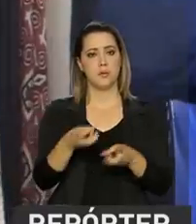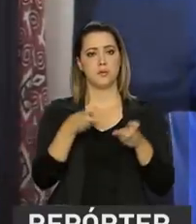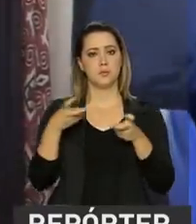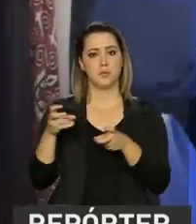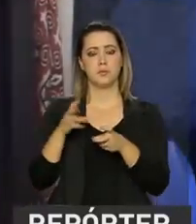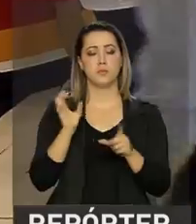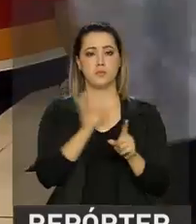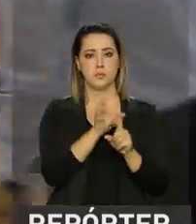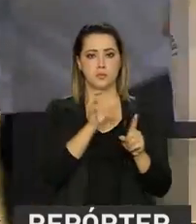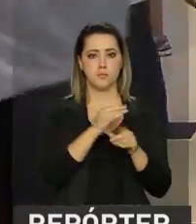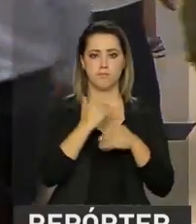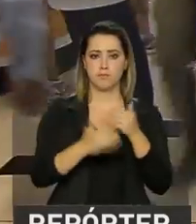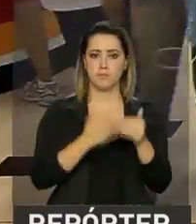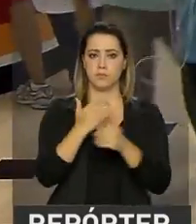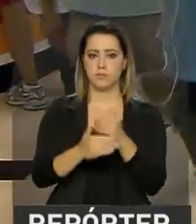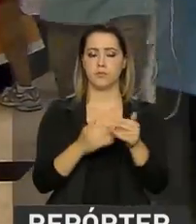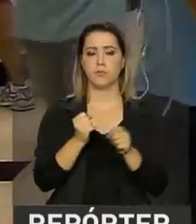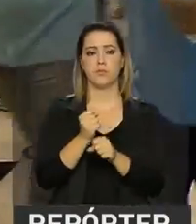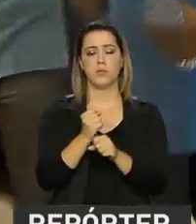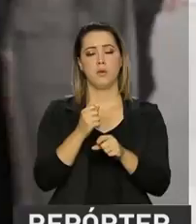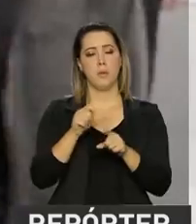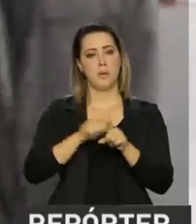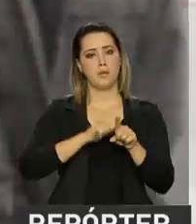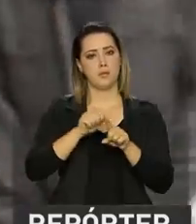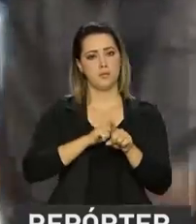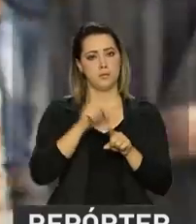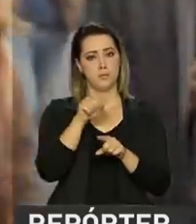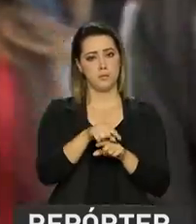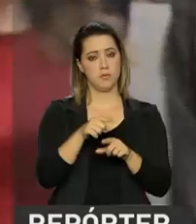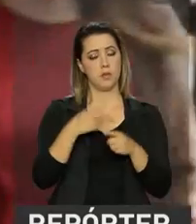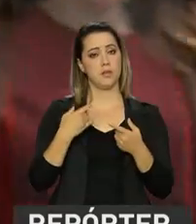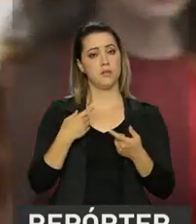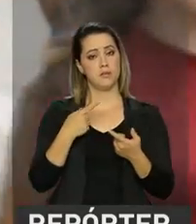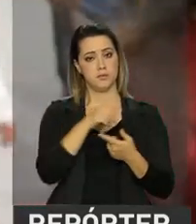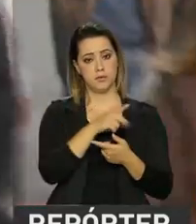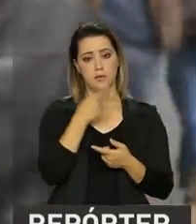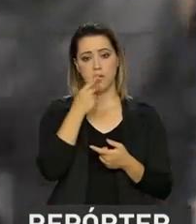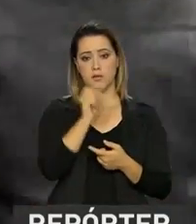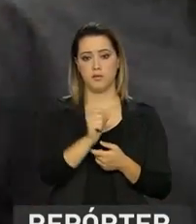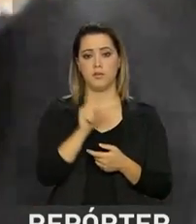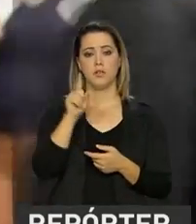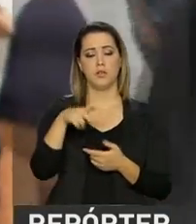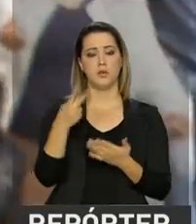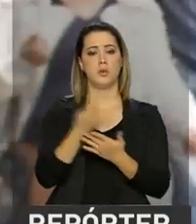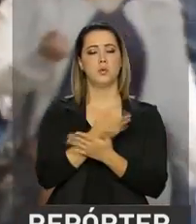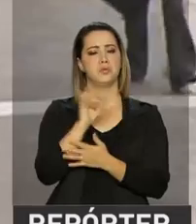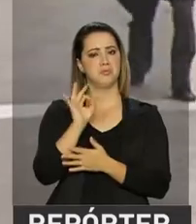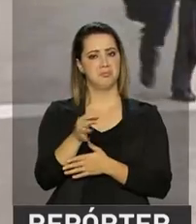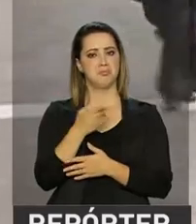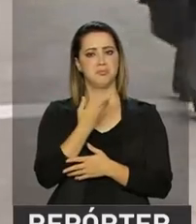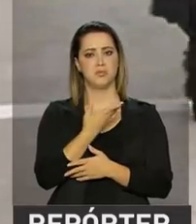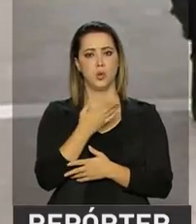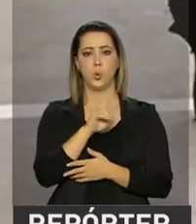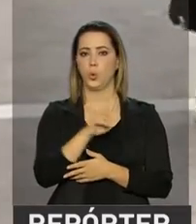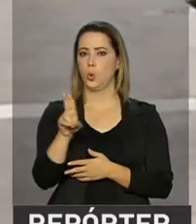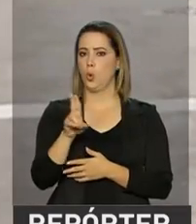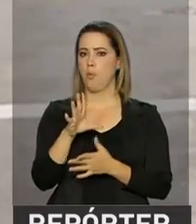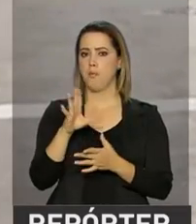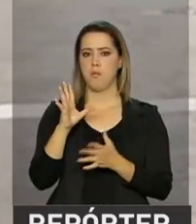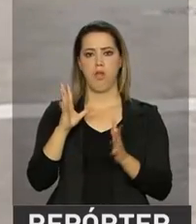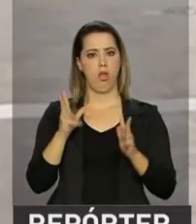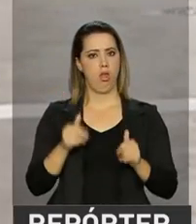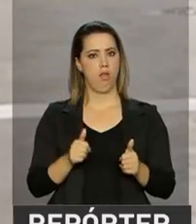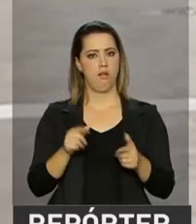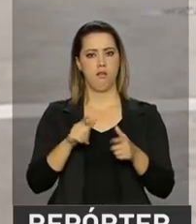esses impactos se estendam para os próximos meses. E se depender de Ana Carolina, isso pode acontecer mesmo. Com o nome limpo, graças